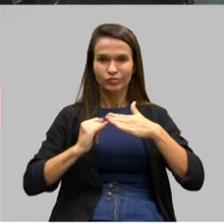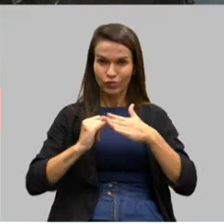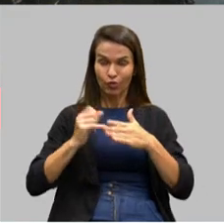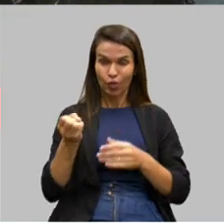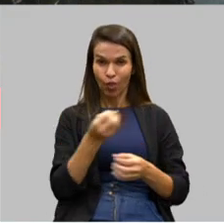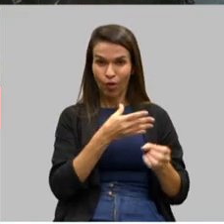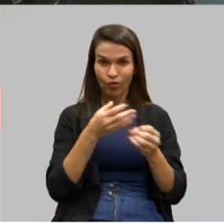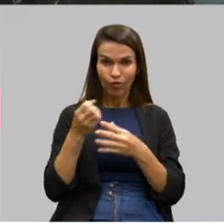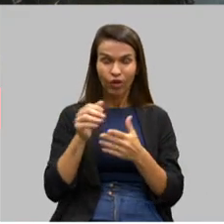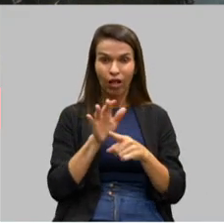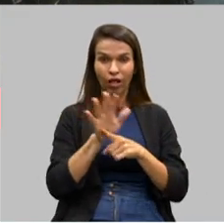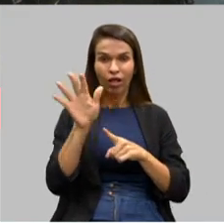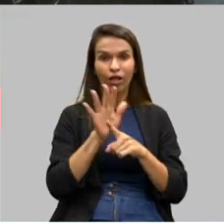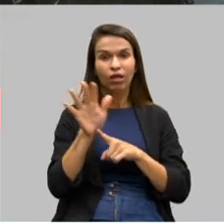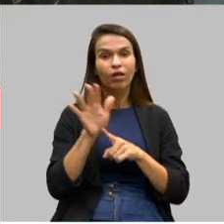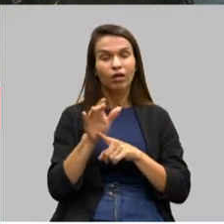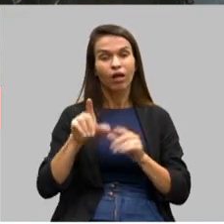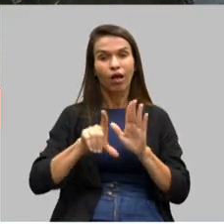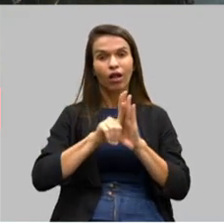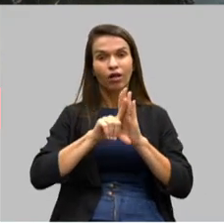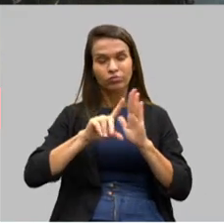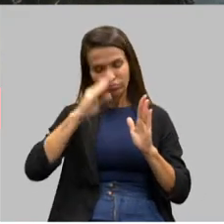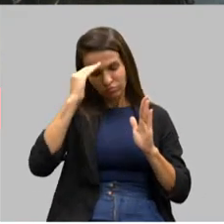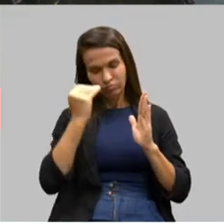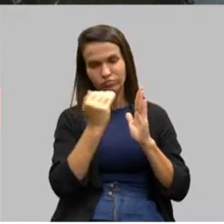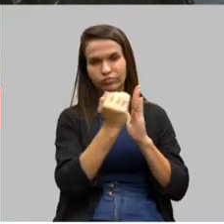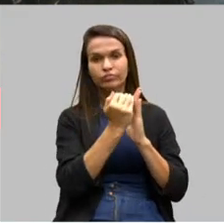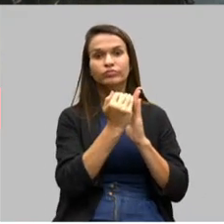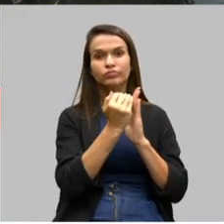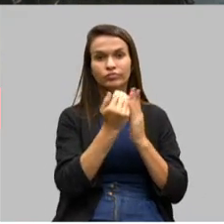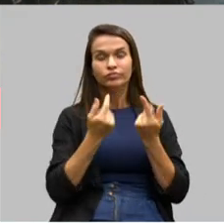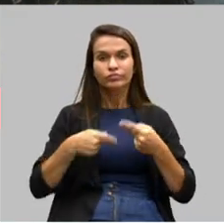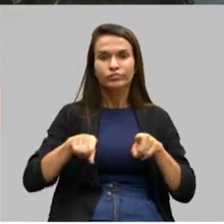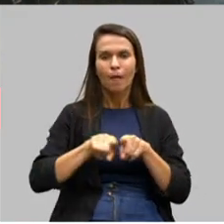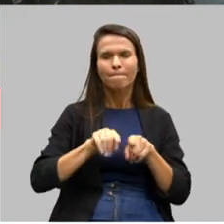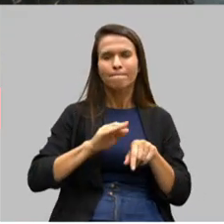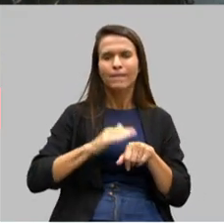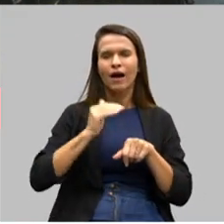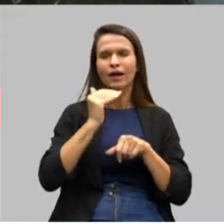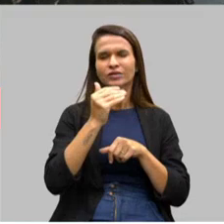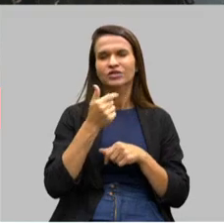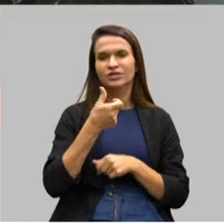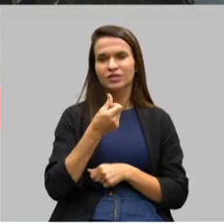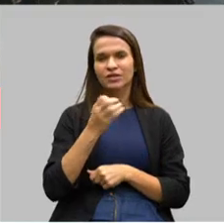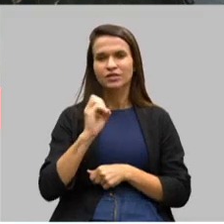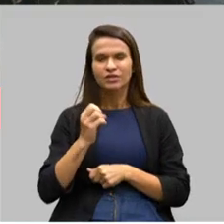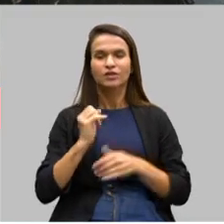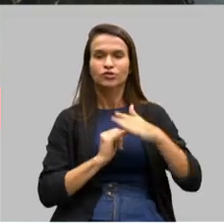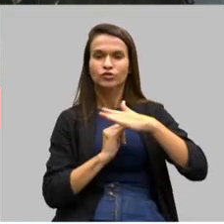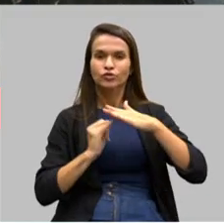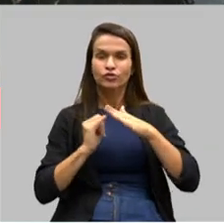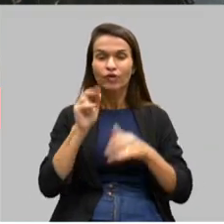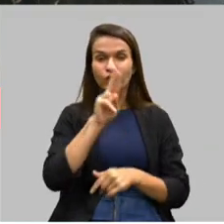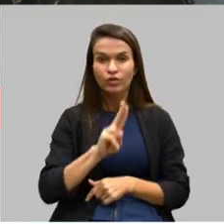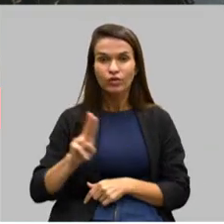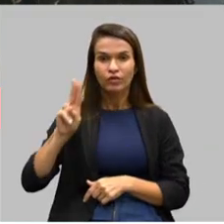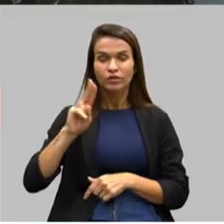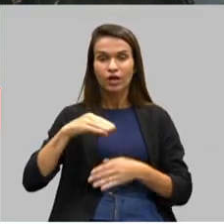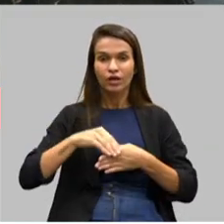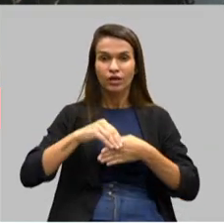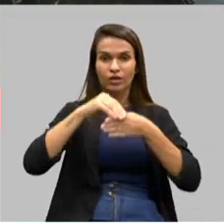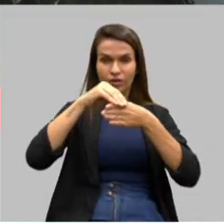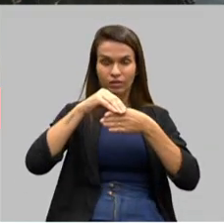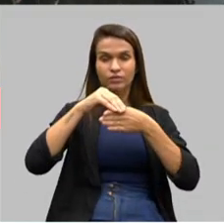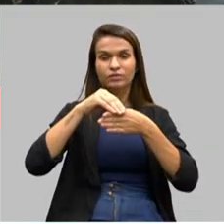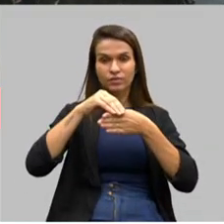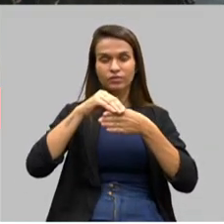questão demanda e a lei determina. Ao lado de mais de 60 instituições, universidades e lideranças,